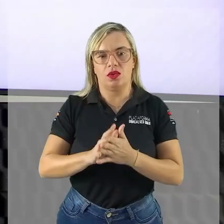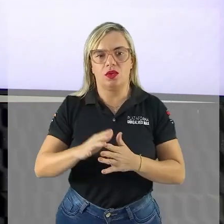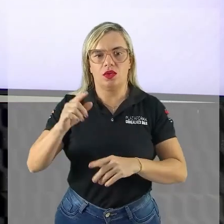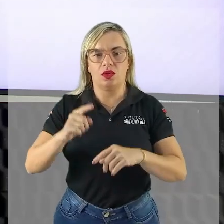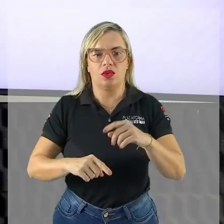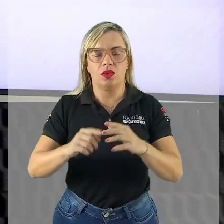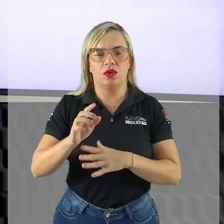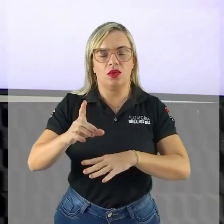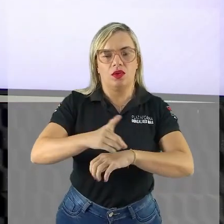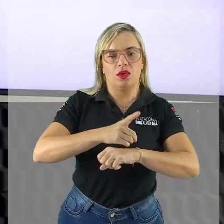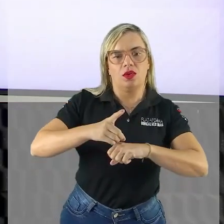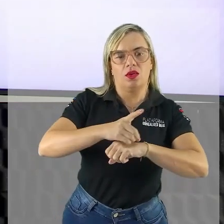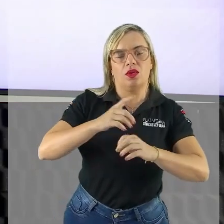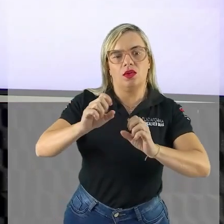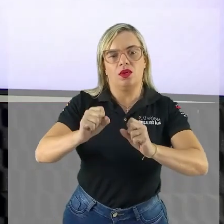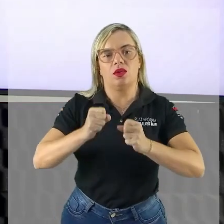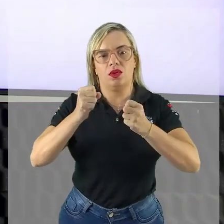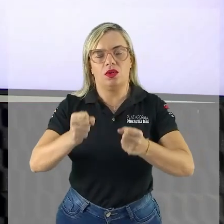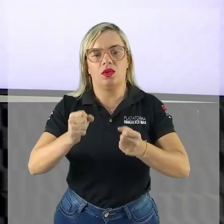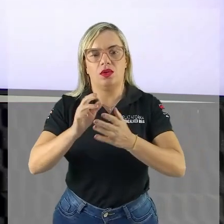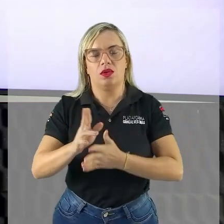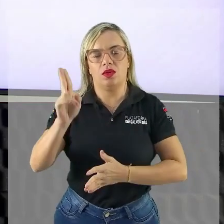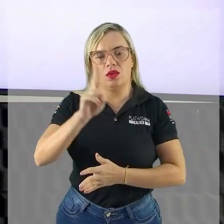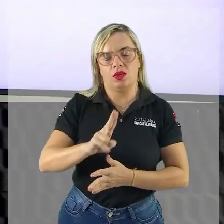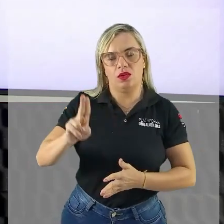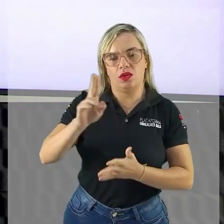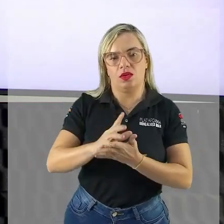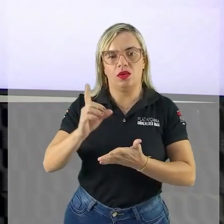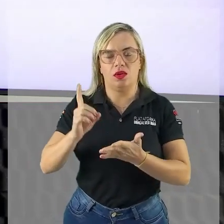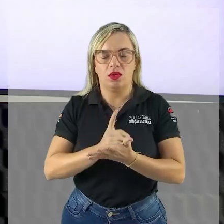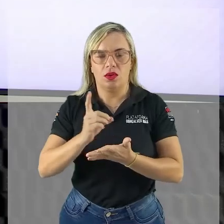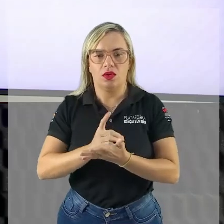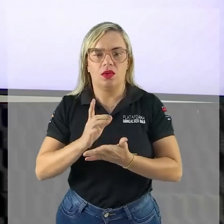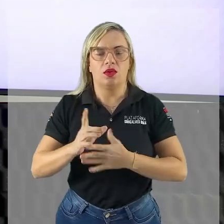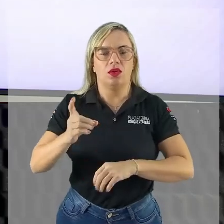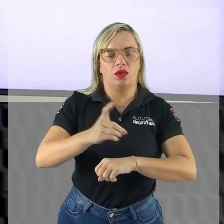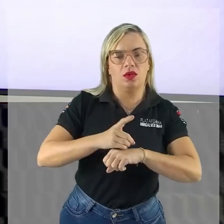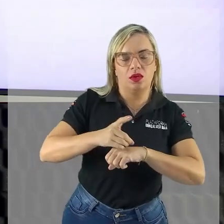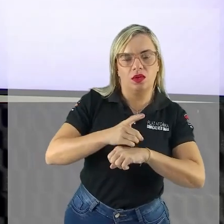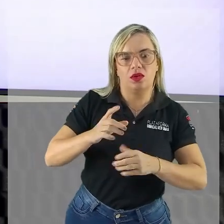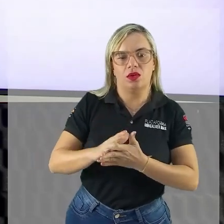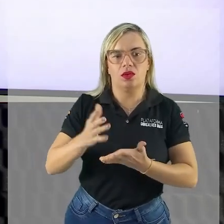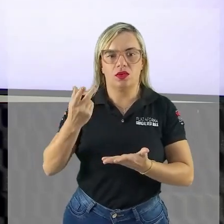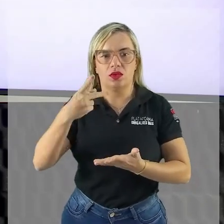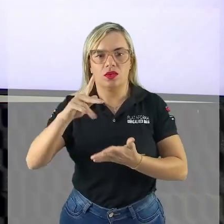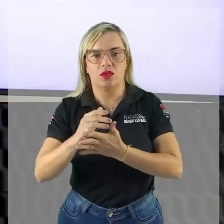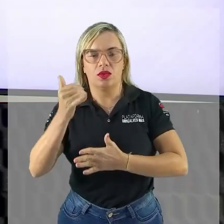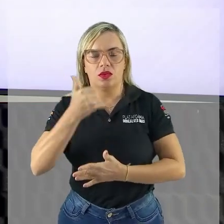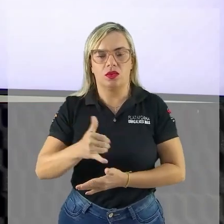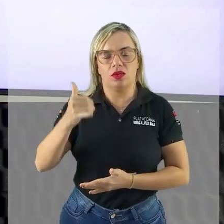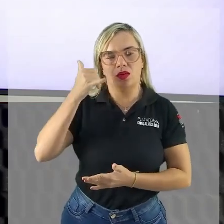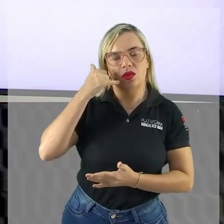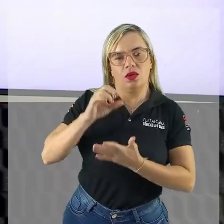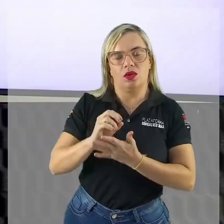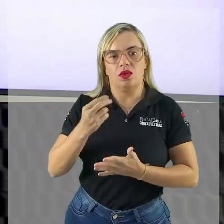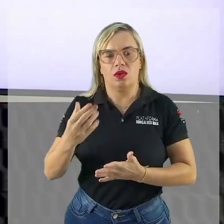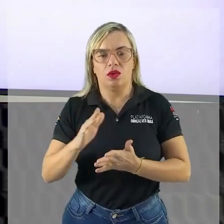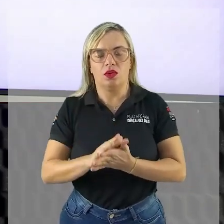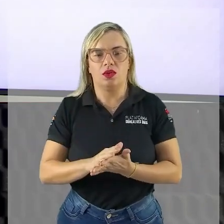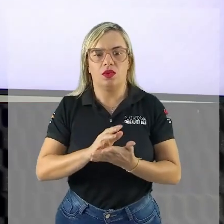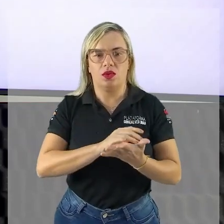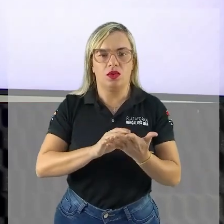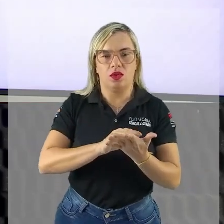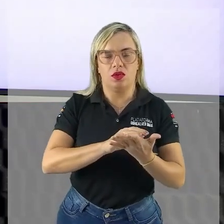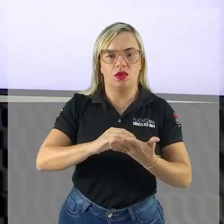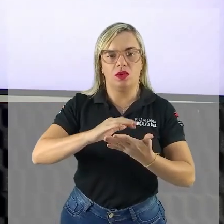digitais, tá? Então, você pode utilizar um dicionário digital. Então, no seu celular, tá? Ou no seu tablet, ou no